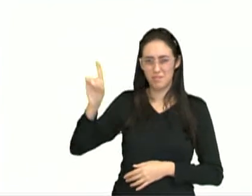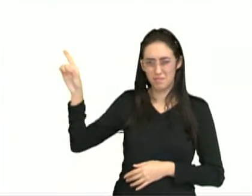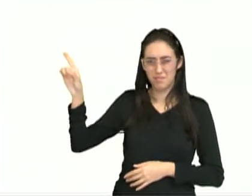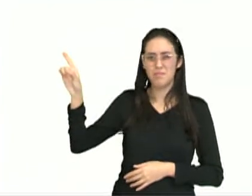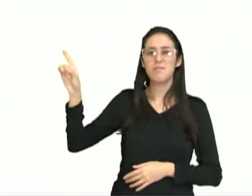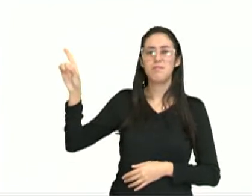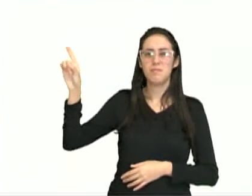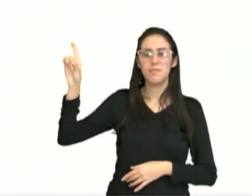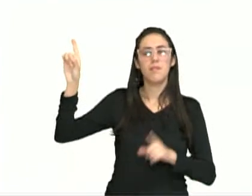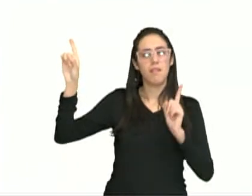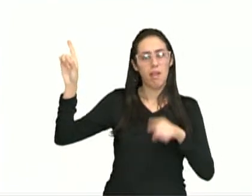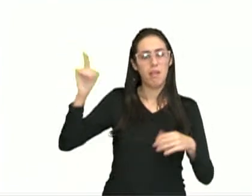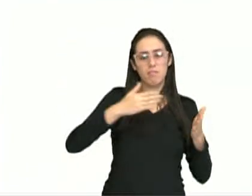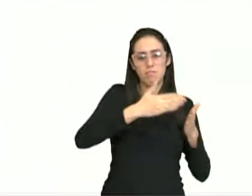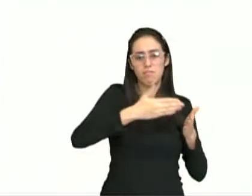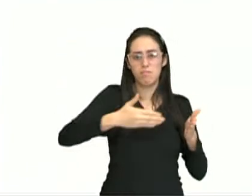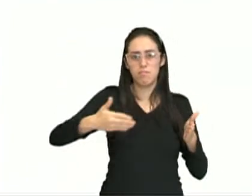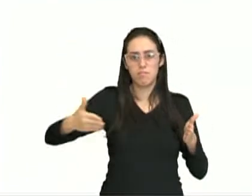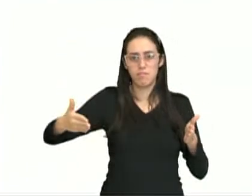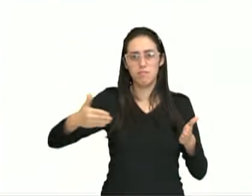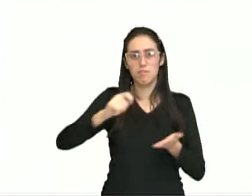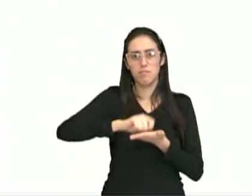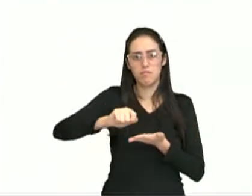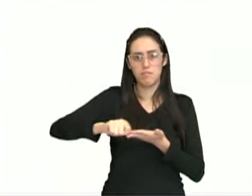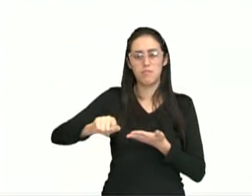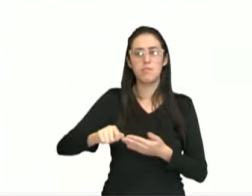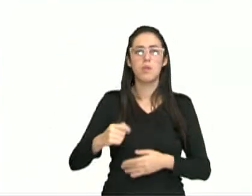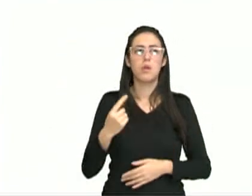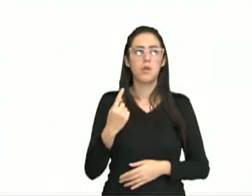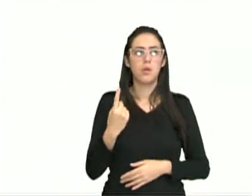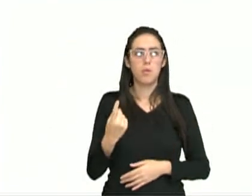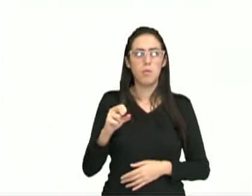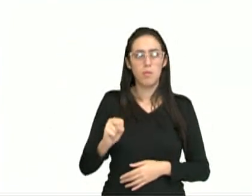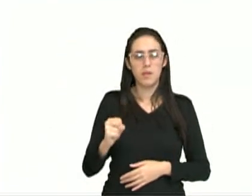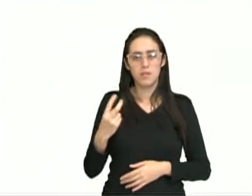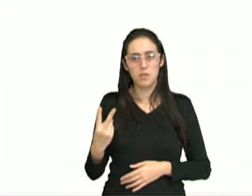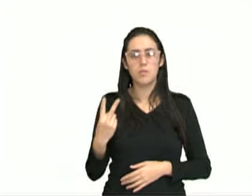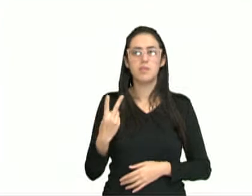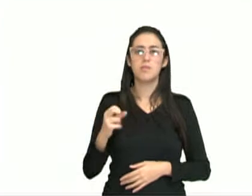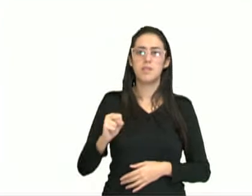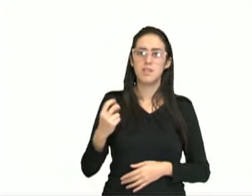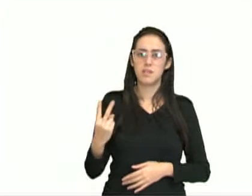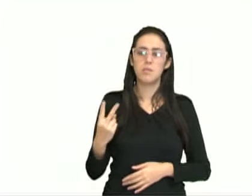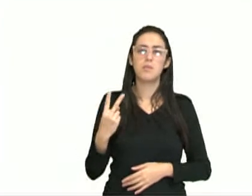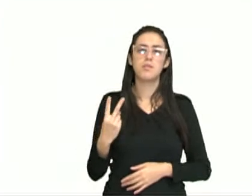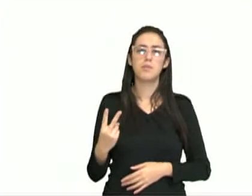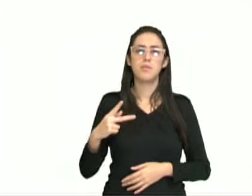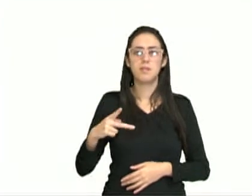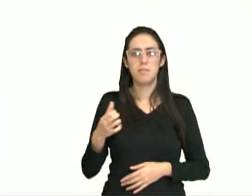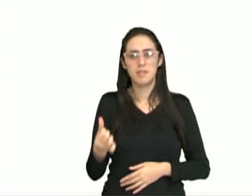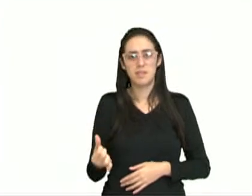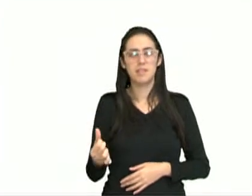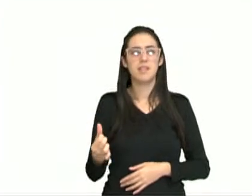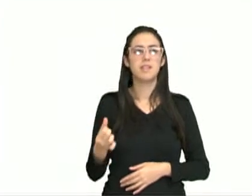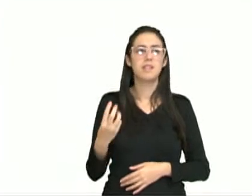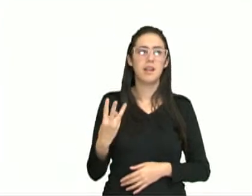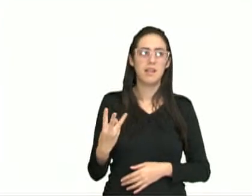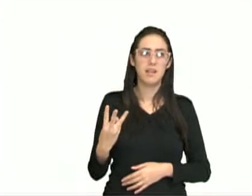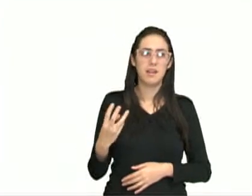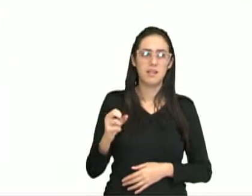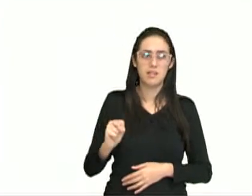da sequência que a gente escreveu um do ladinho do outro. Então, lá, 1s2, 2s2, 2p6, 3s2,